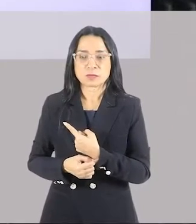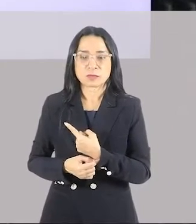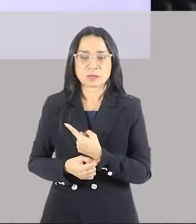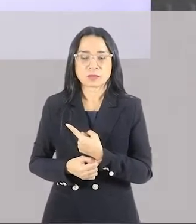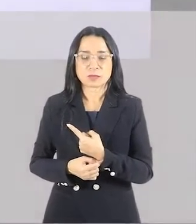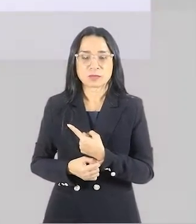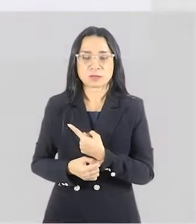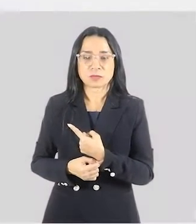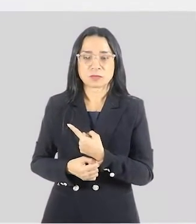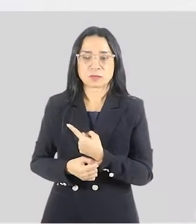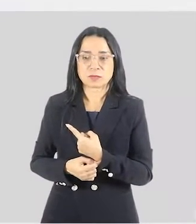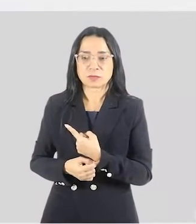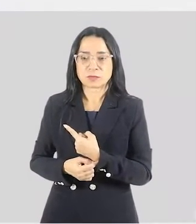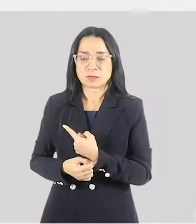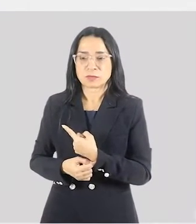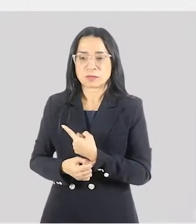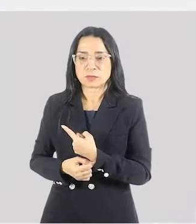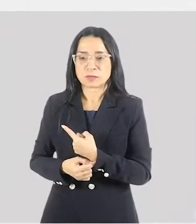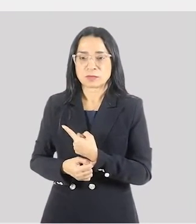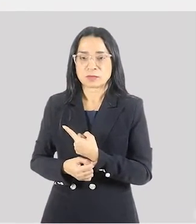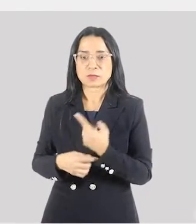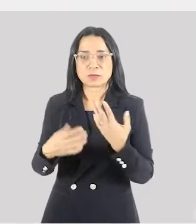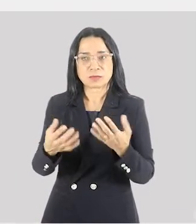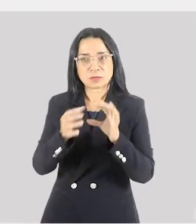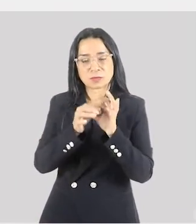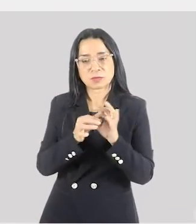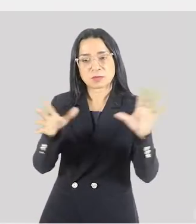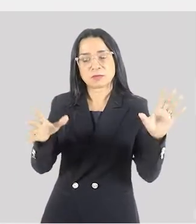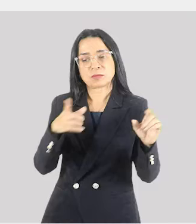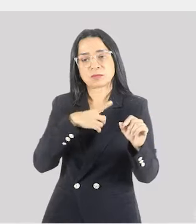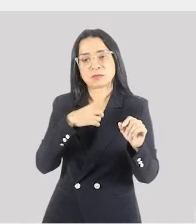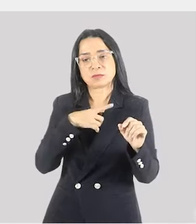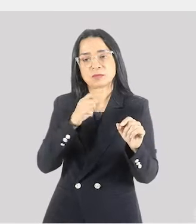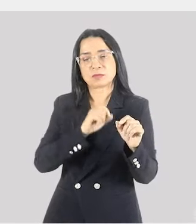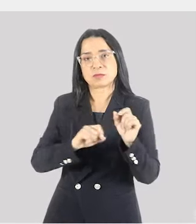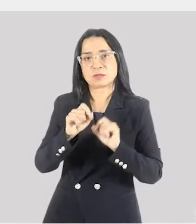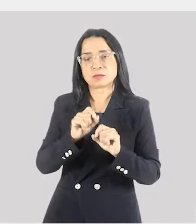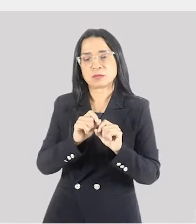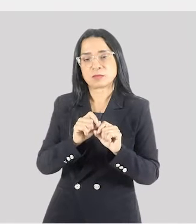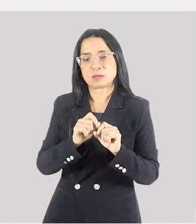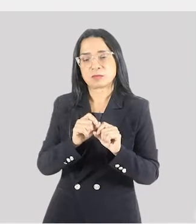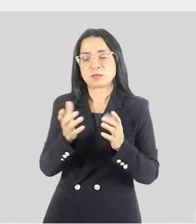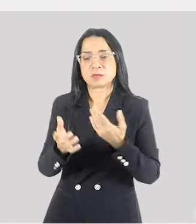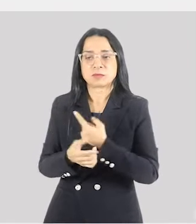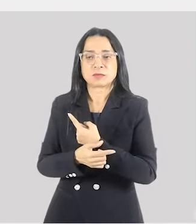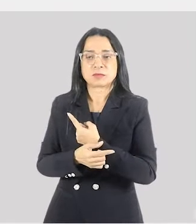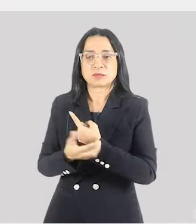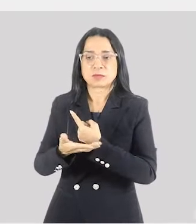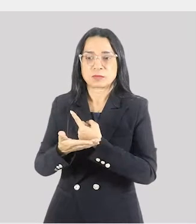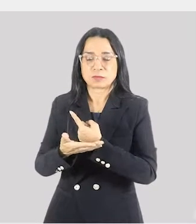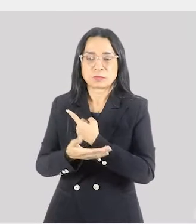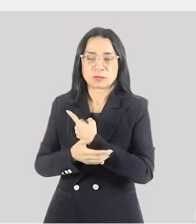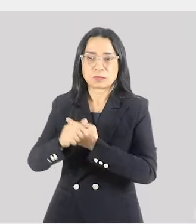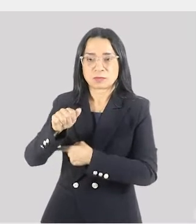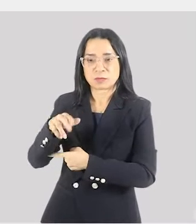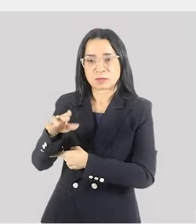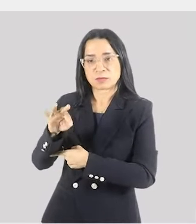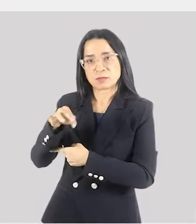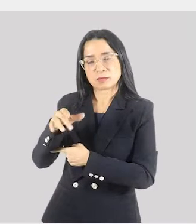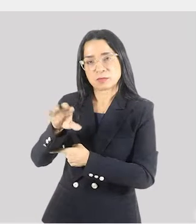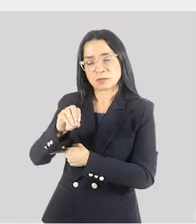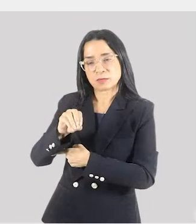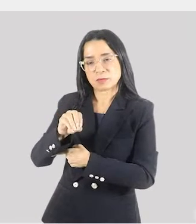Quanto à autorização, passamos pela concessão, passamos pela permissão, chegamos à autorização.